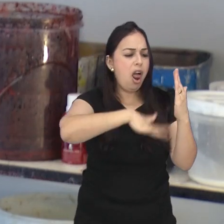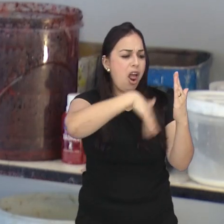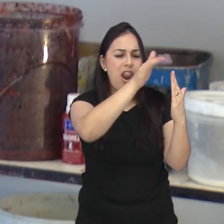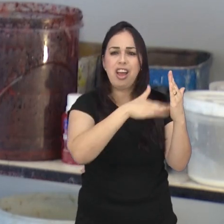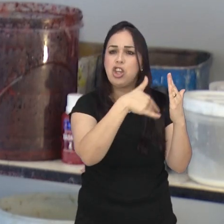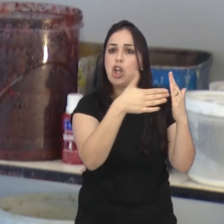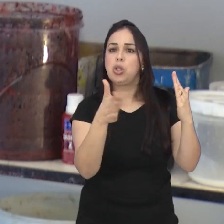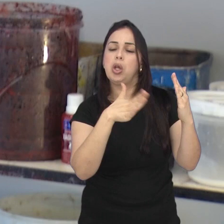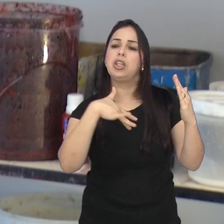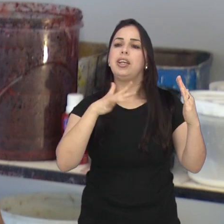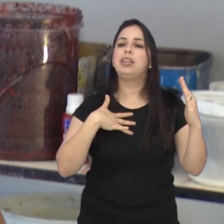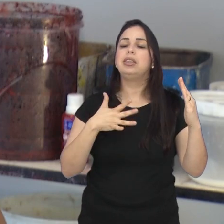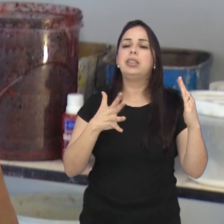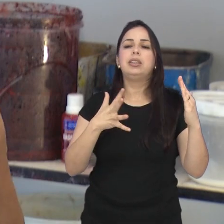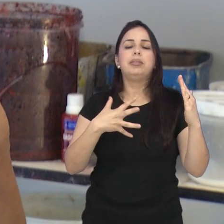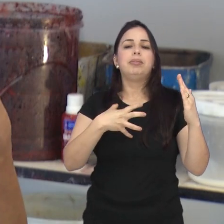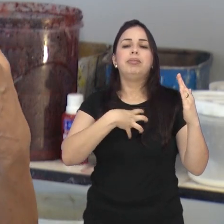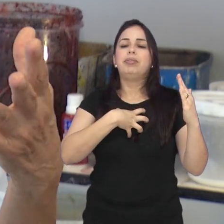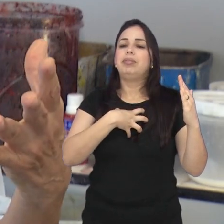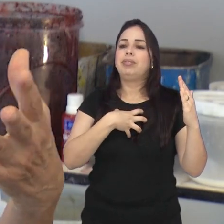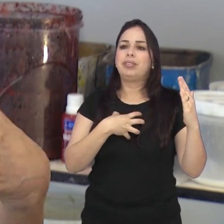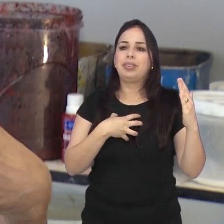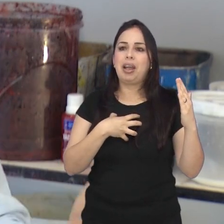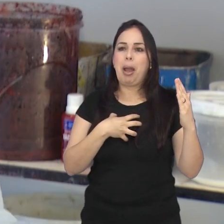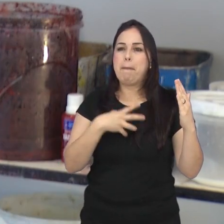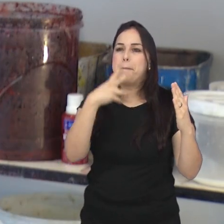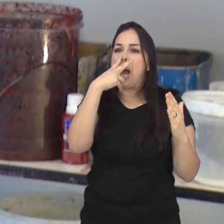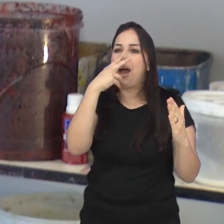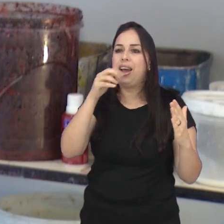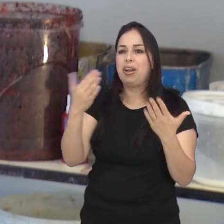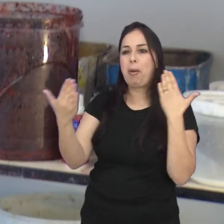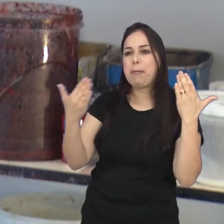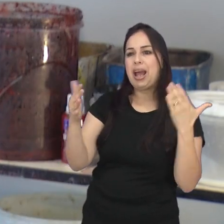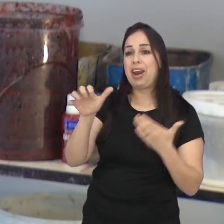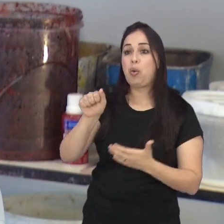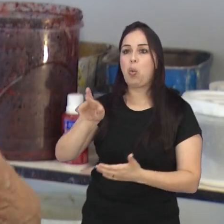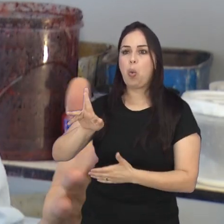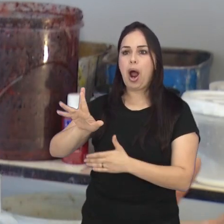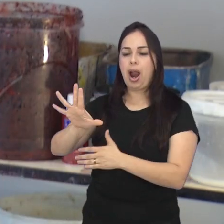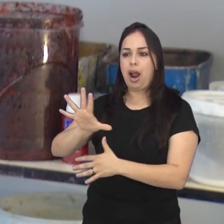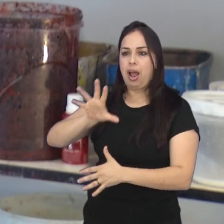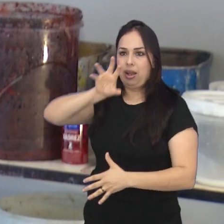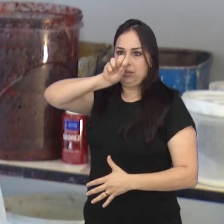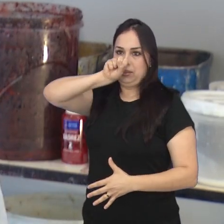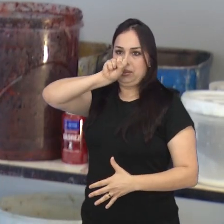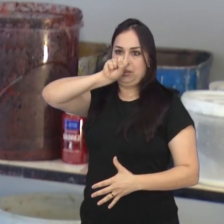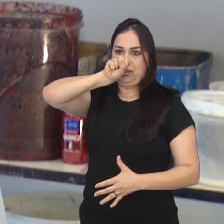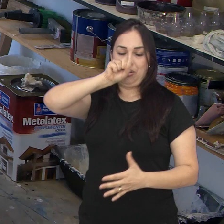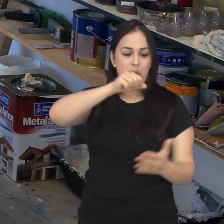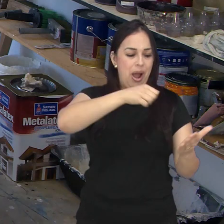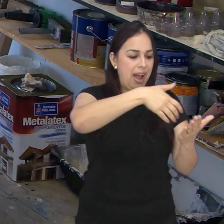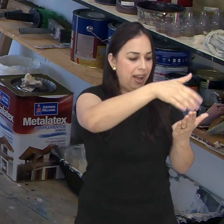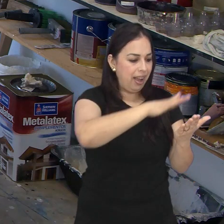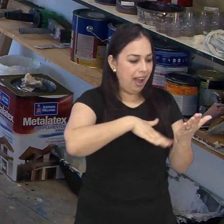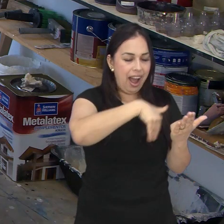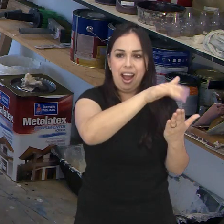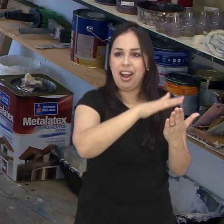né? É uma coisa que, para mim, é oxigênio, tá? Ela é uma coisa que faz parte da minha vida.